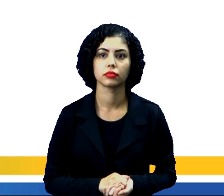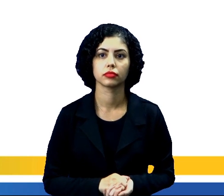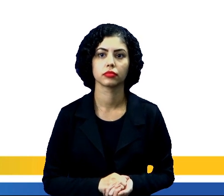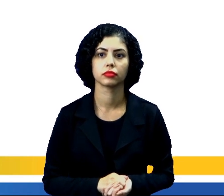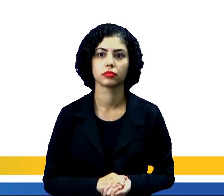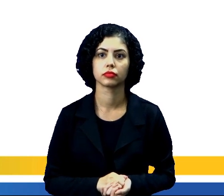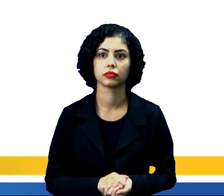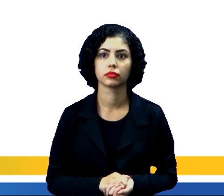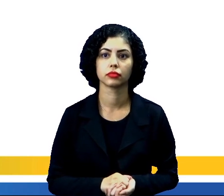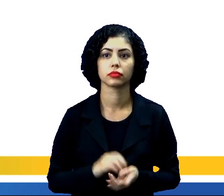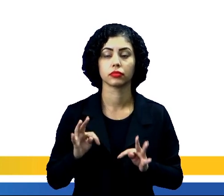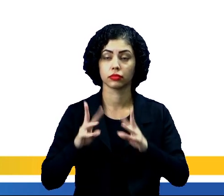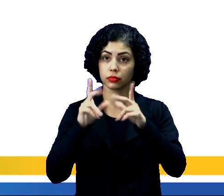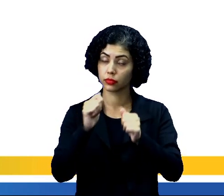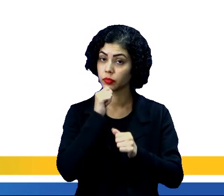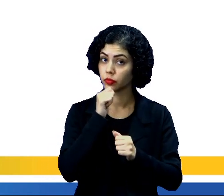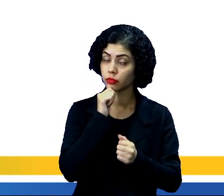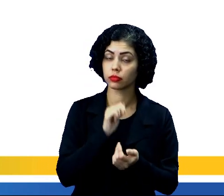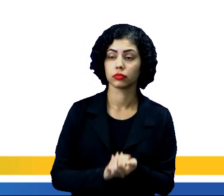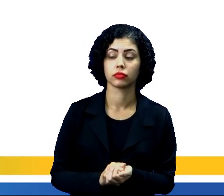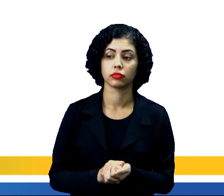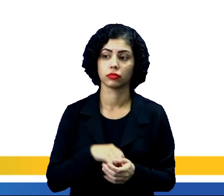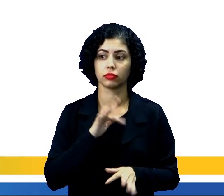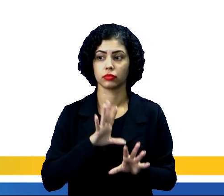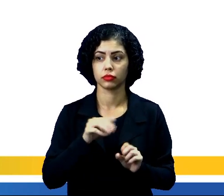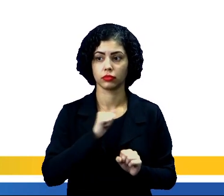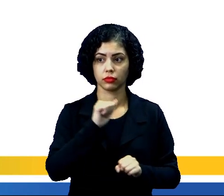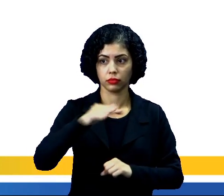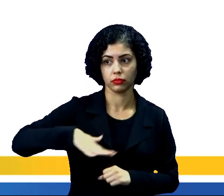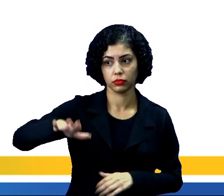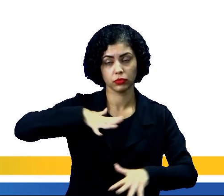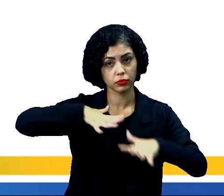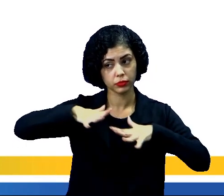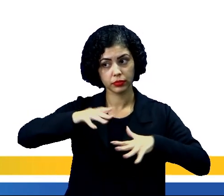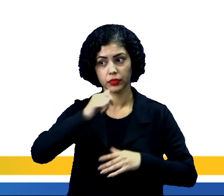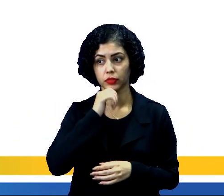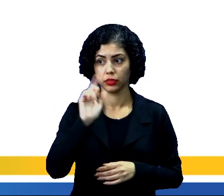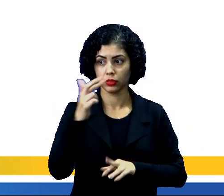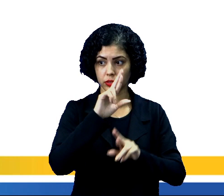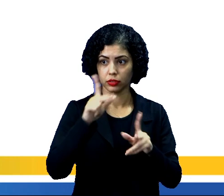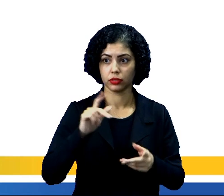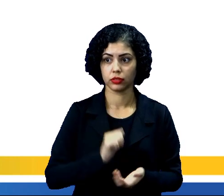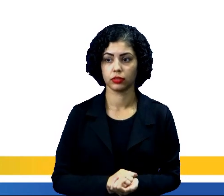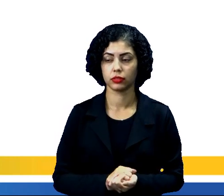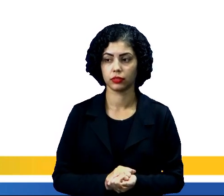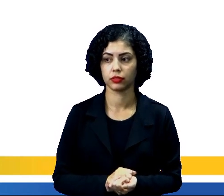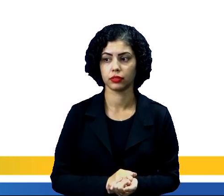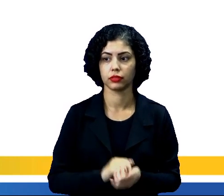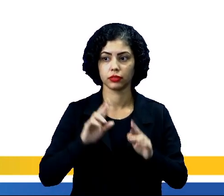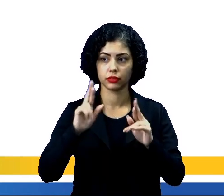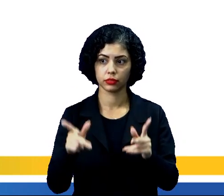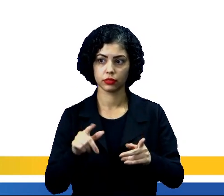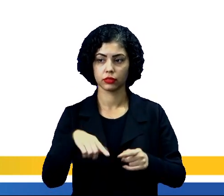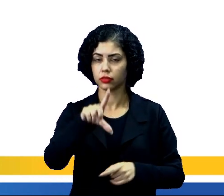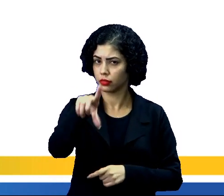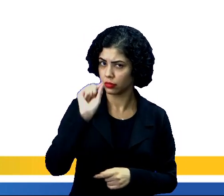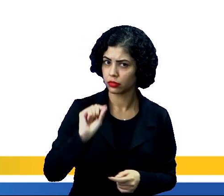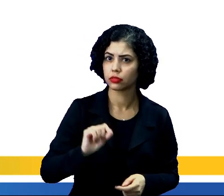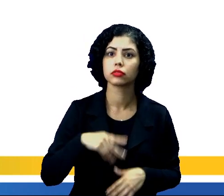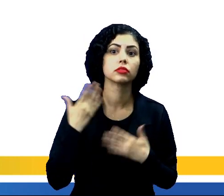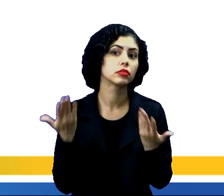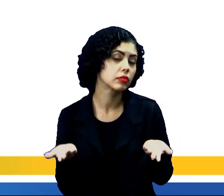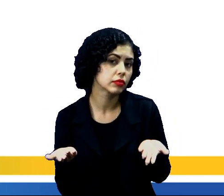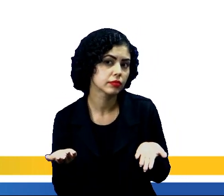Cricket e beisebol. Contudo, além da forma do campo e da movimentação, há outras diferenças. Dentre as